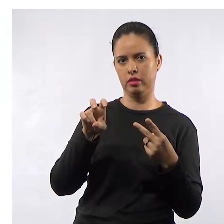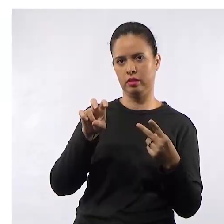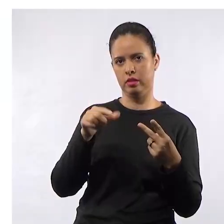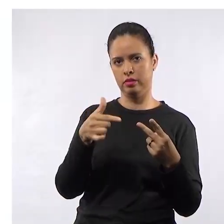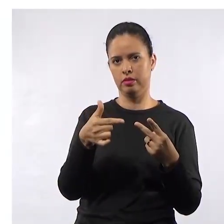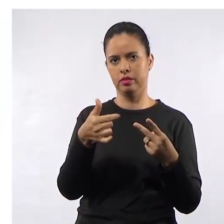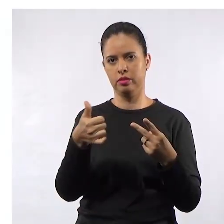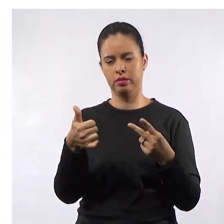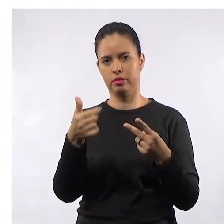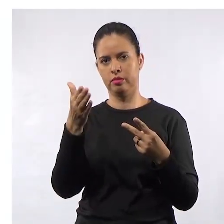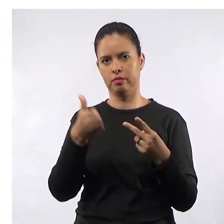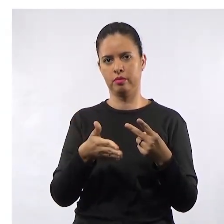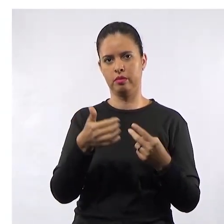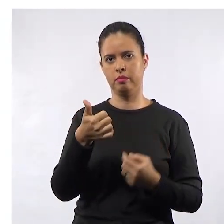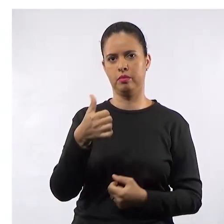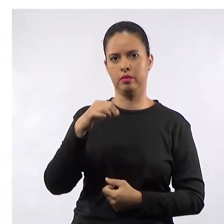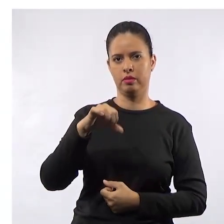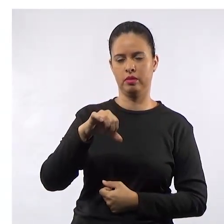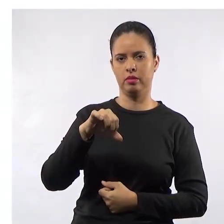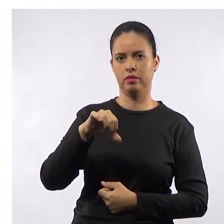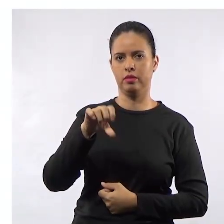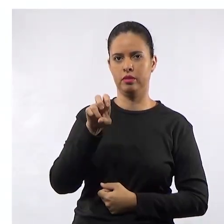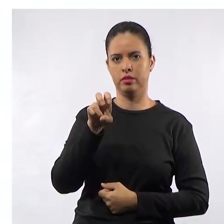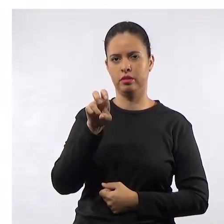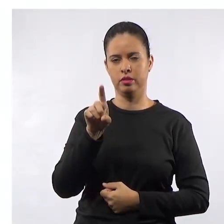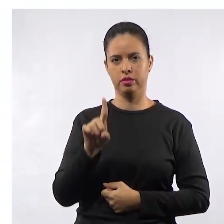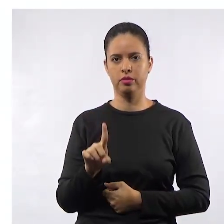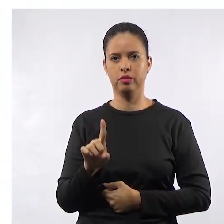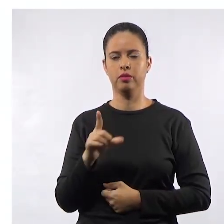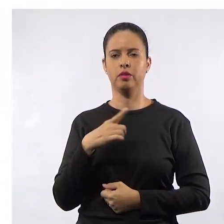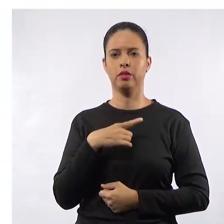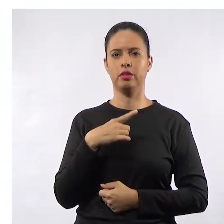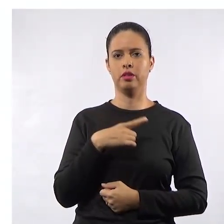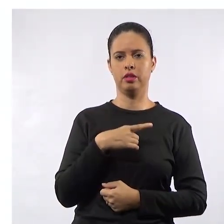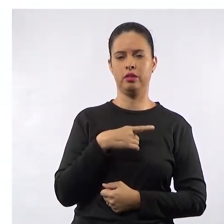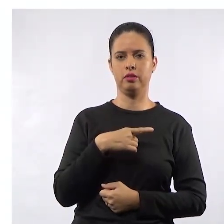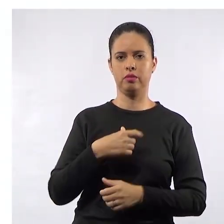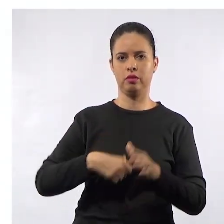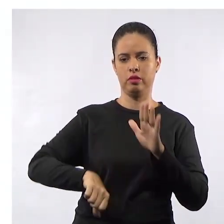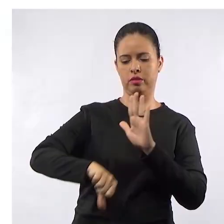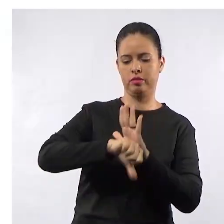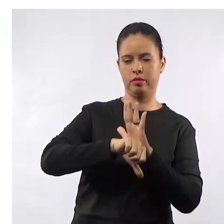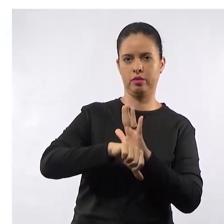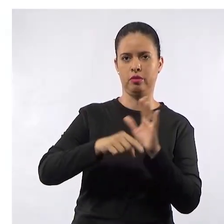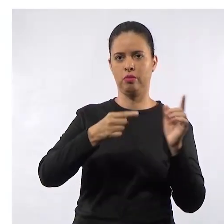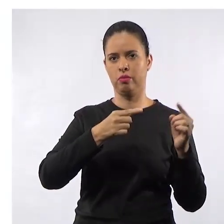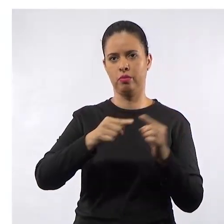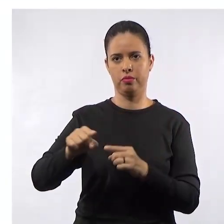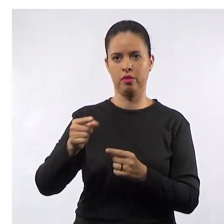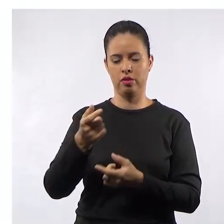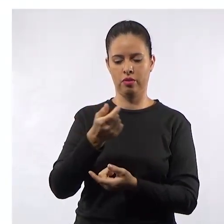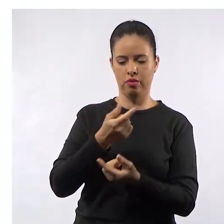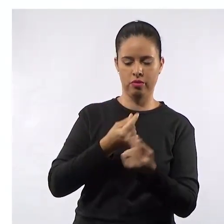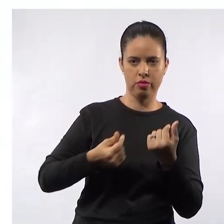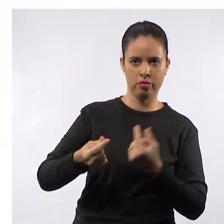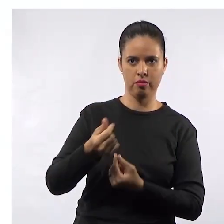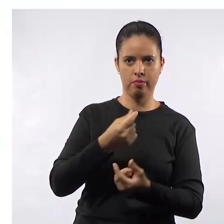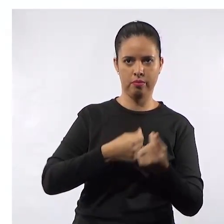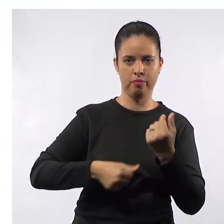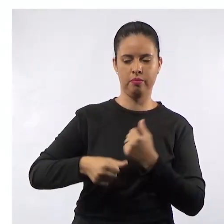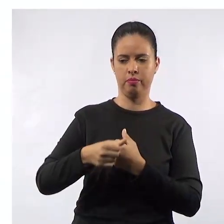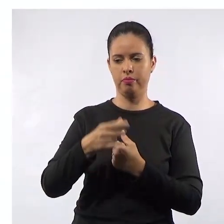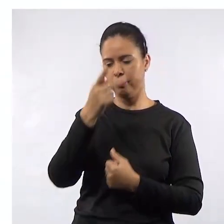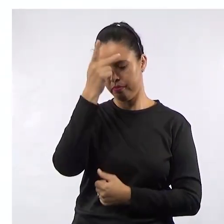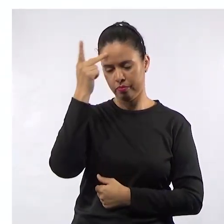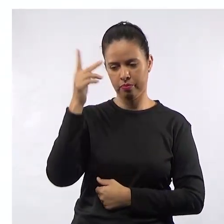de 1951, que ela trata dos crimes contra a economia popular. Só tinha essas